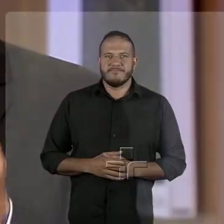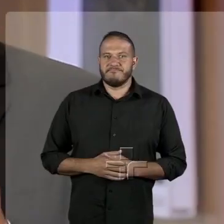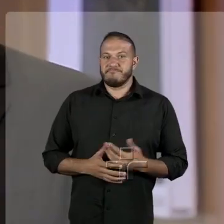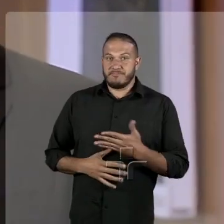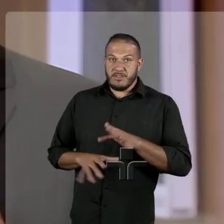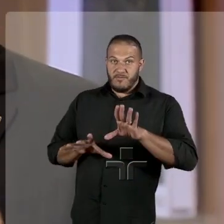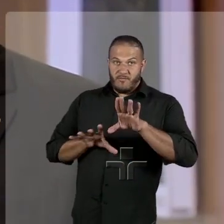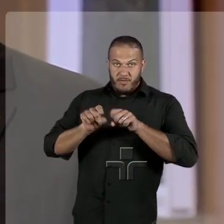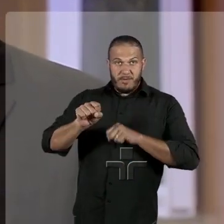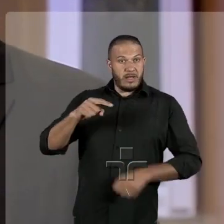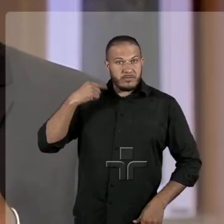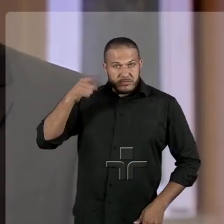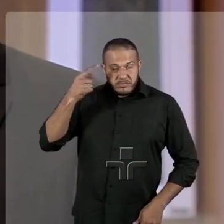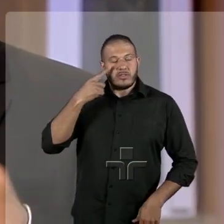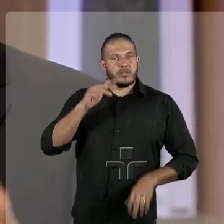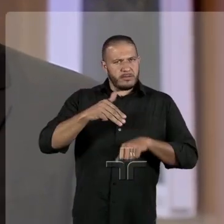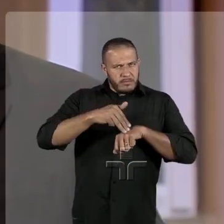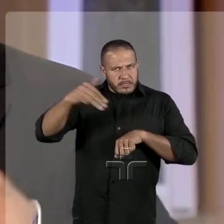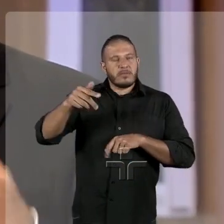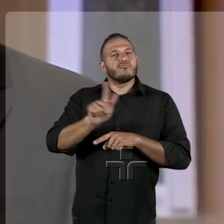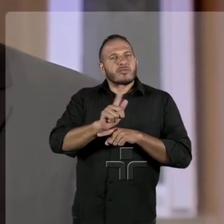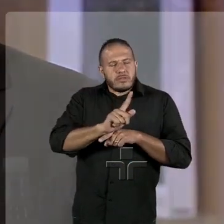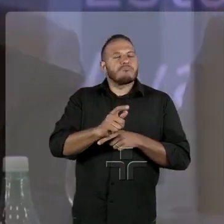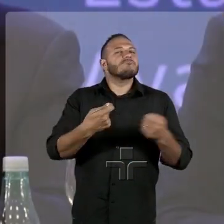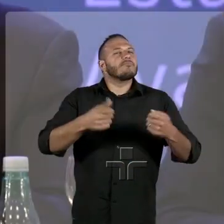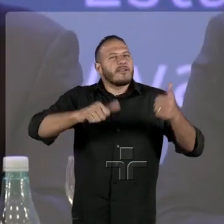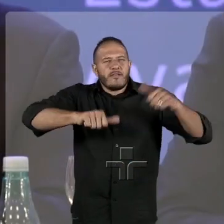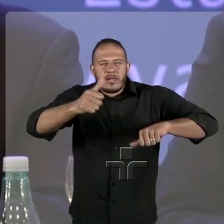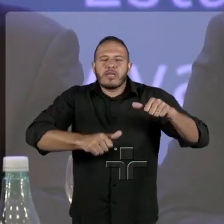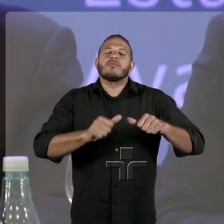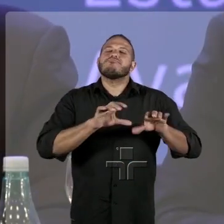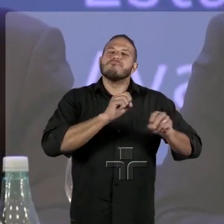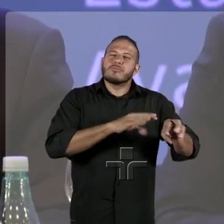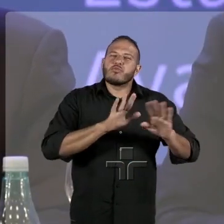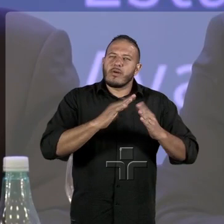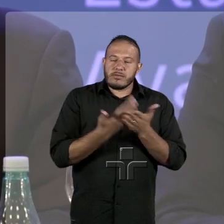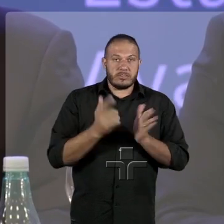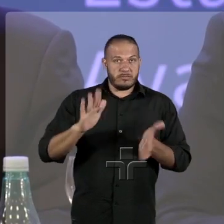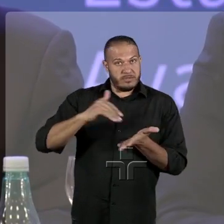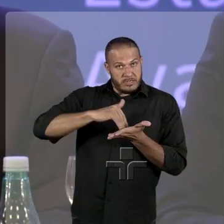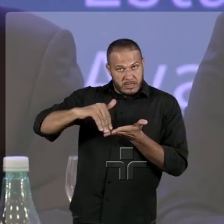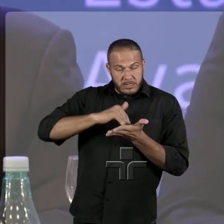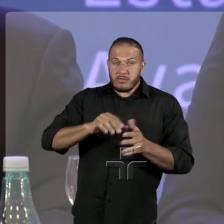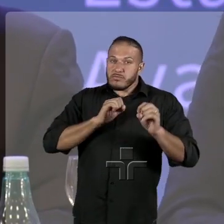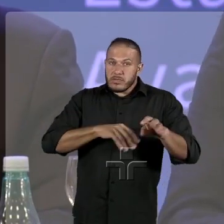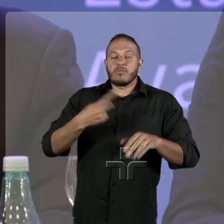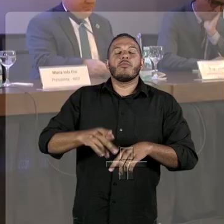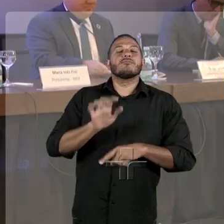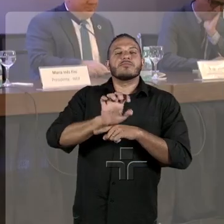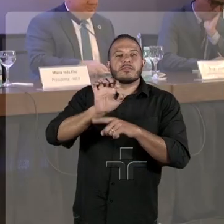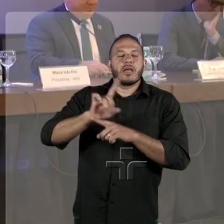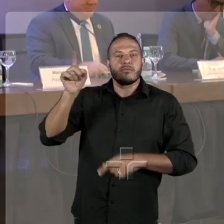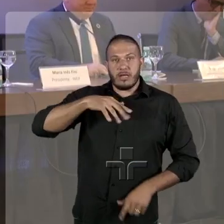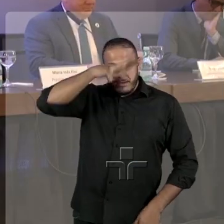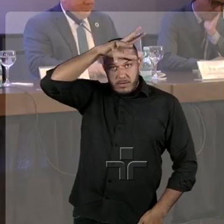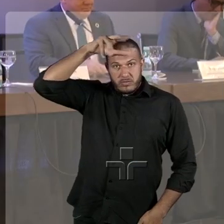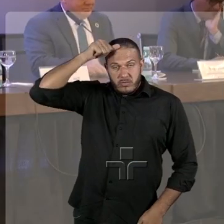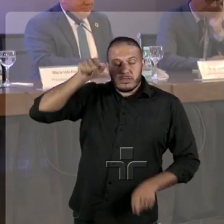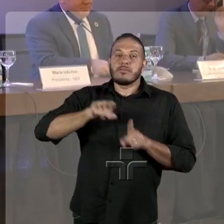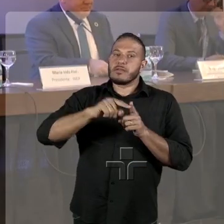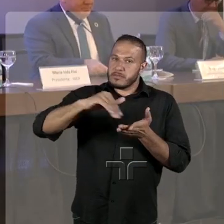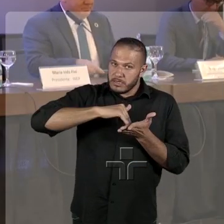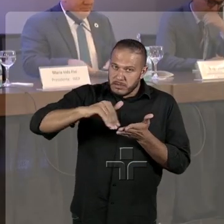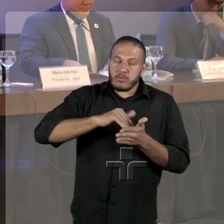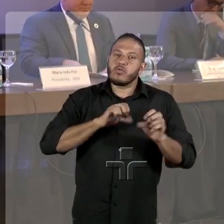Formado em Direito, com mestrado em Gestão e Avaliação Educacional, ele foi secretário de Educação do Estado do Amazonas, secretário de